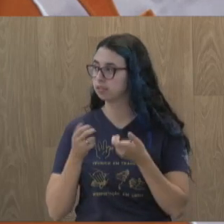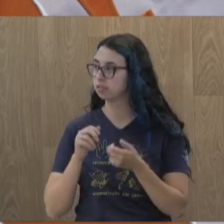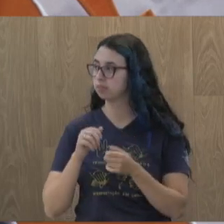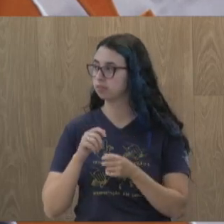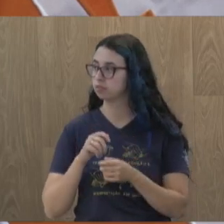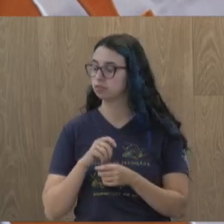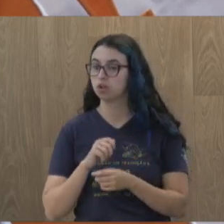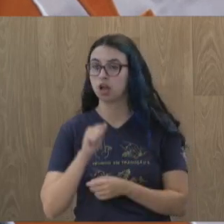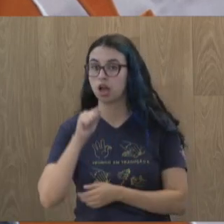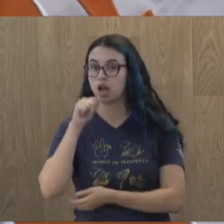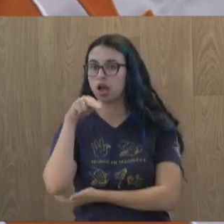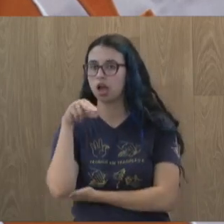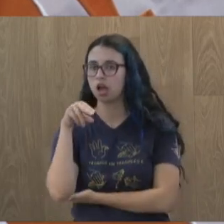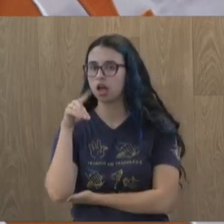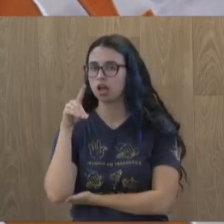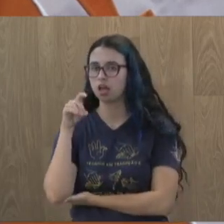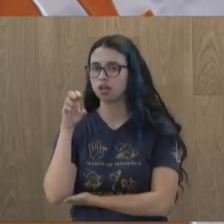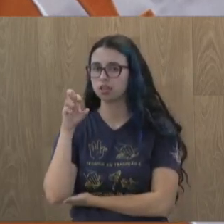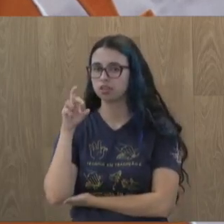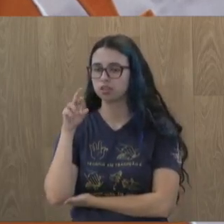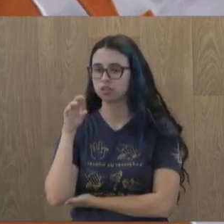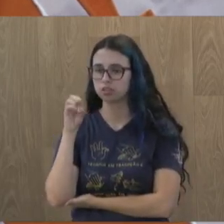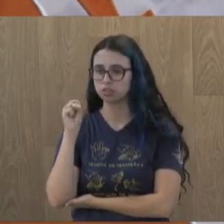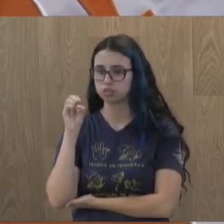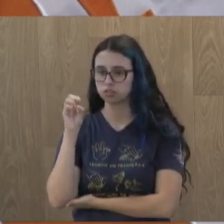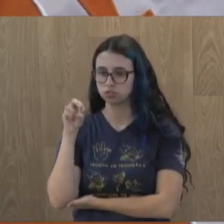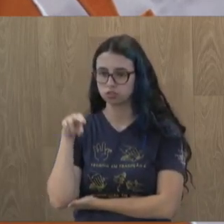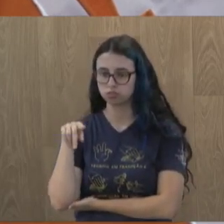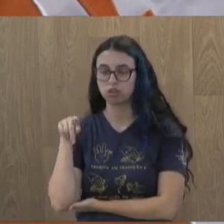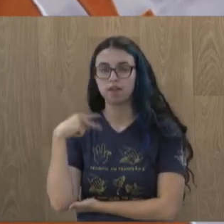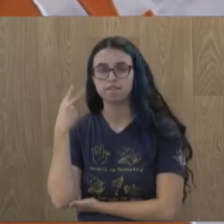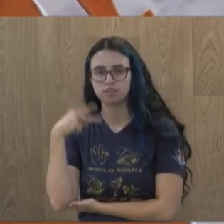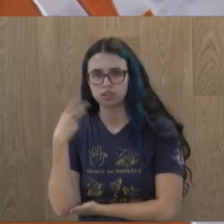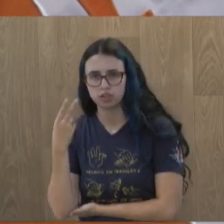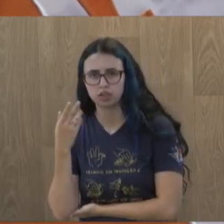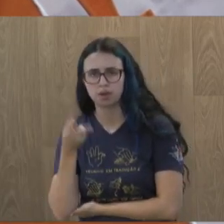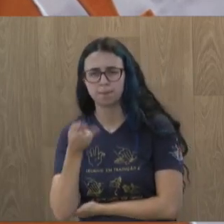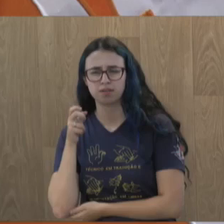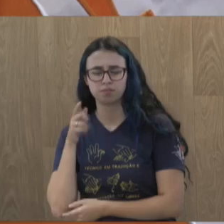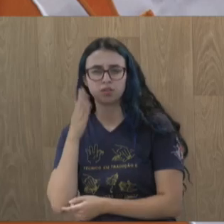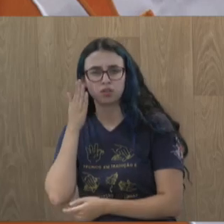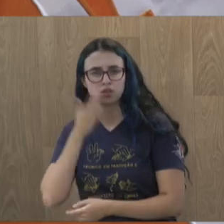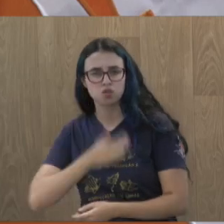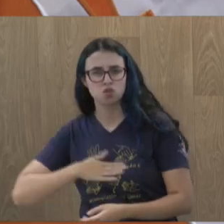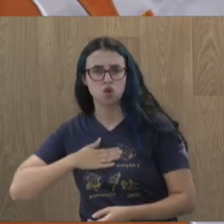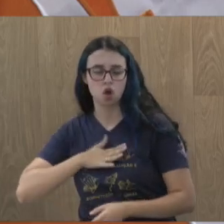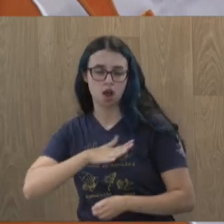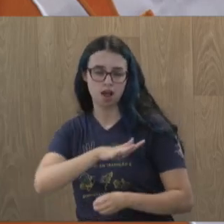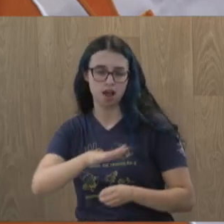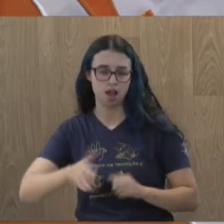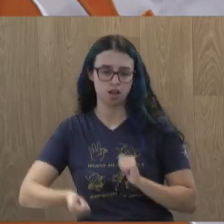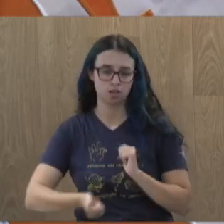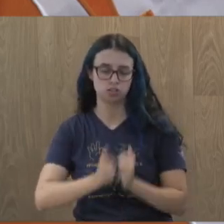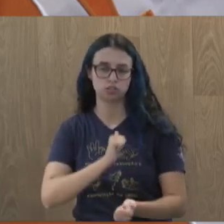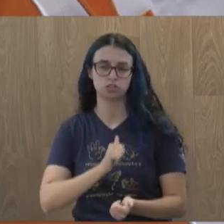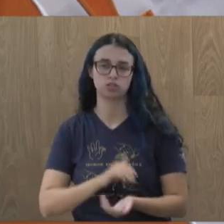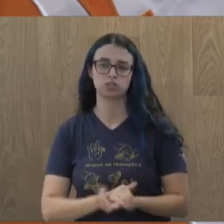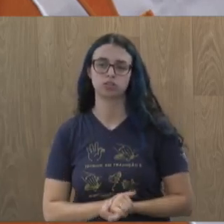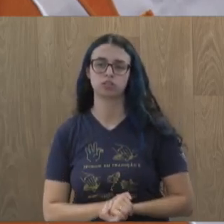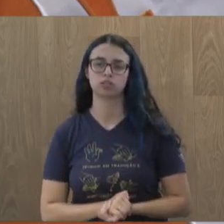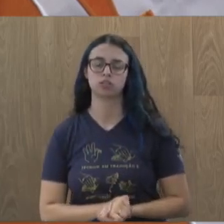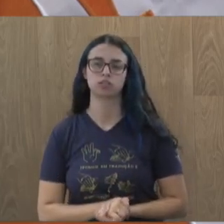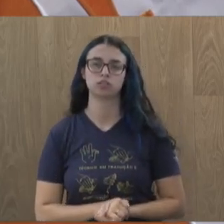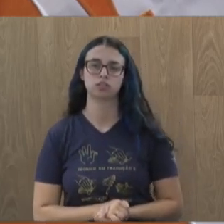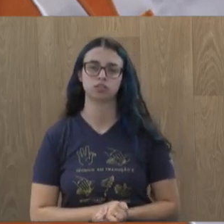cara que é criado para dar fruto. E eu quero você comigo lá, tá? Beleza? O Anderson da academia, grande Anderson,